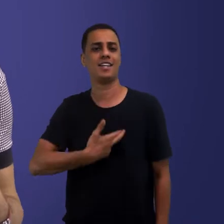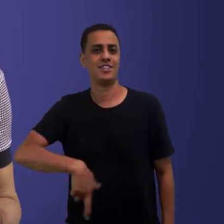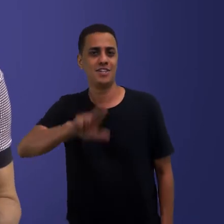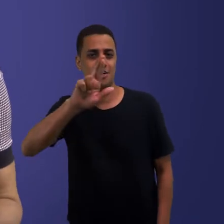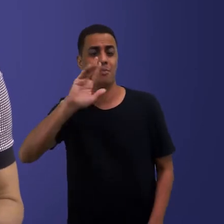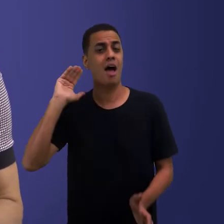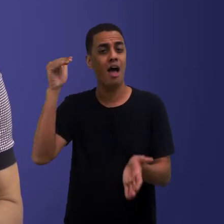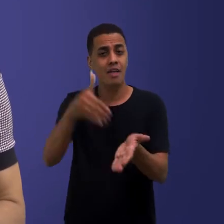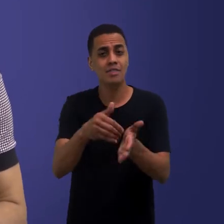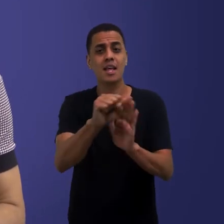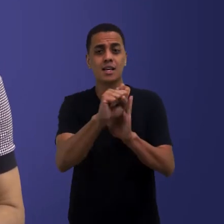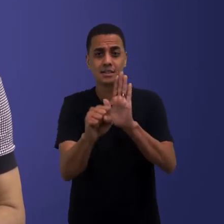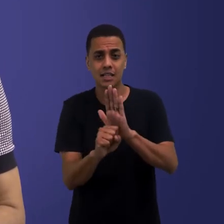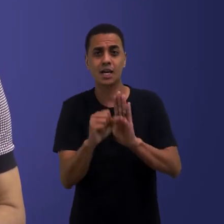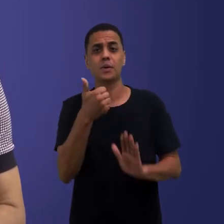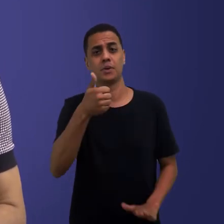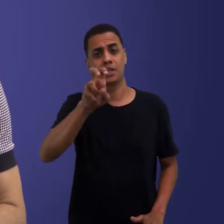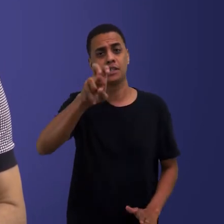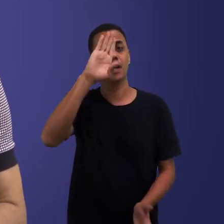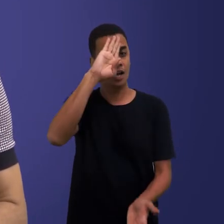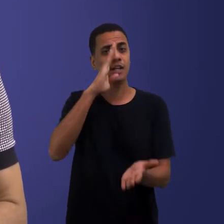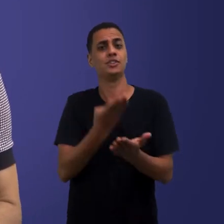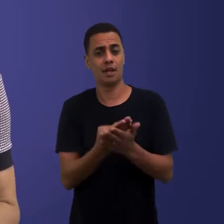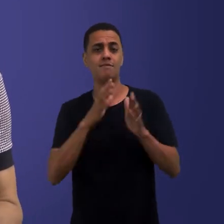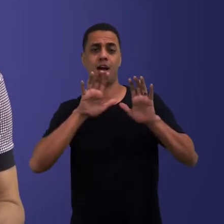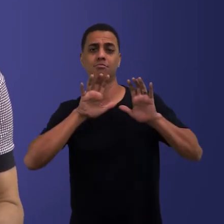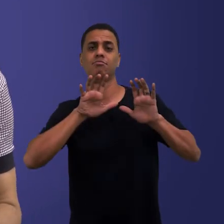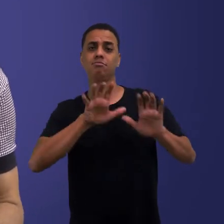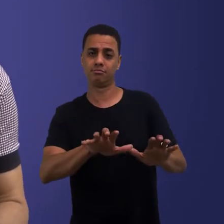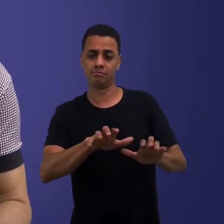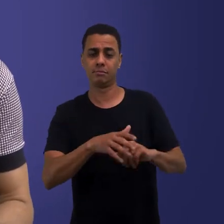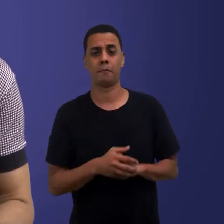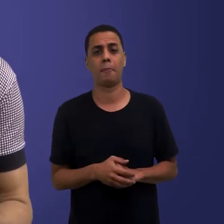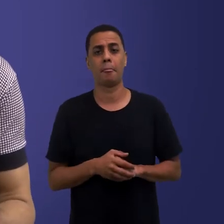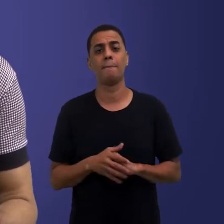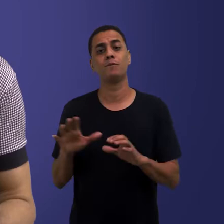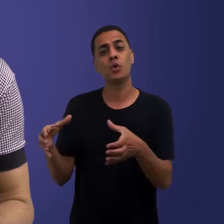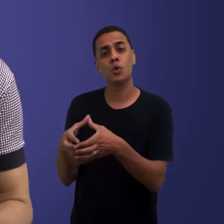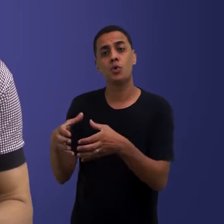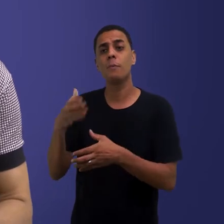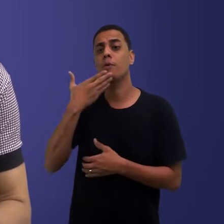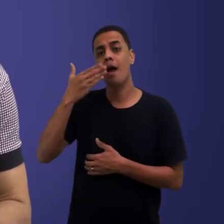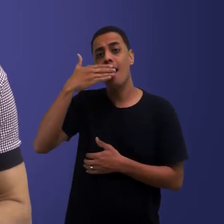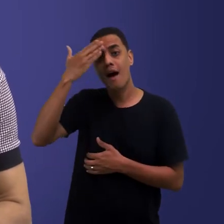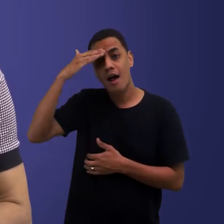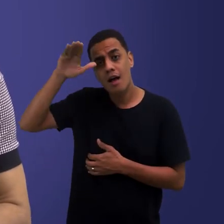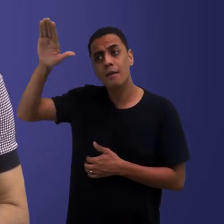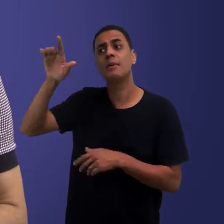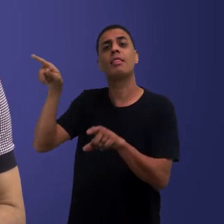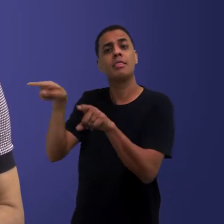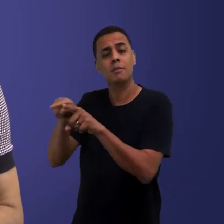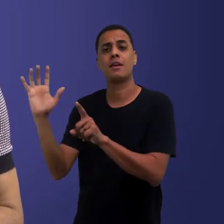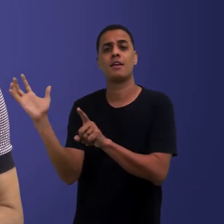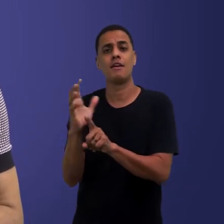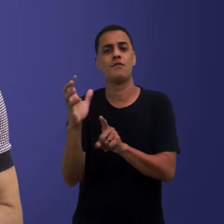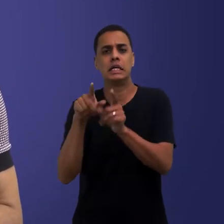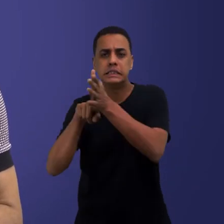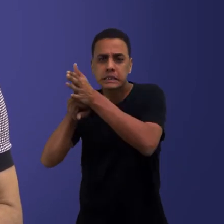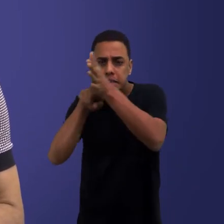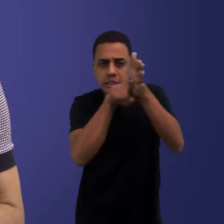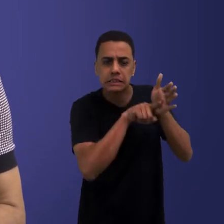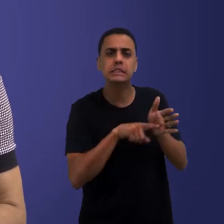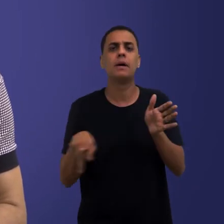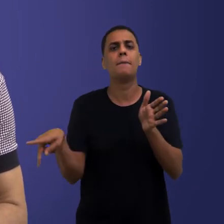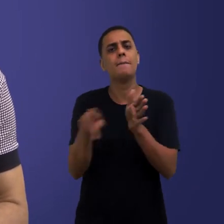ele foi mantido até o século XV. Além de gregos, árabes também deram preciosas